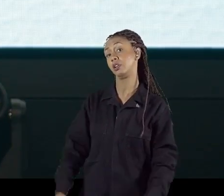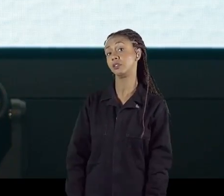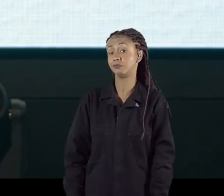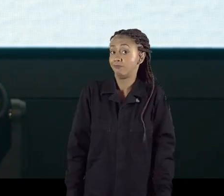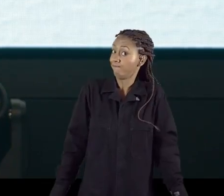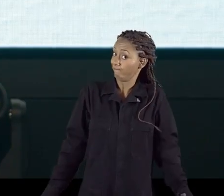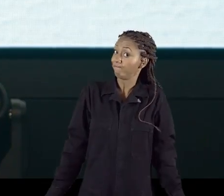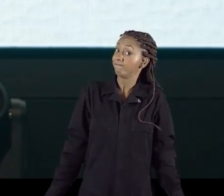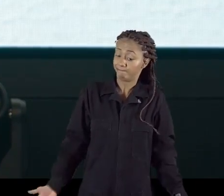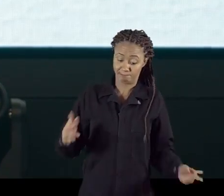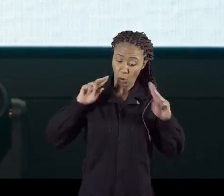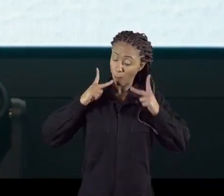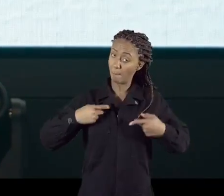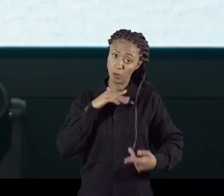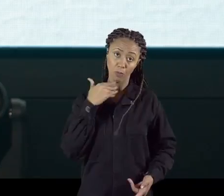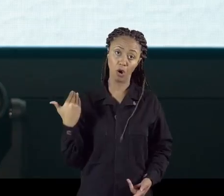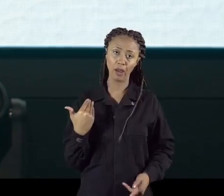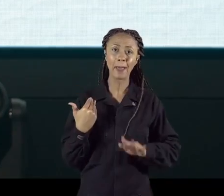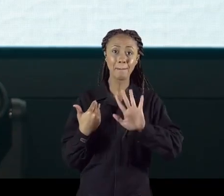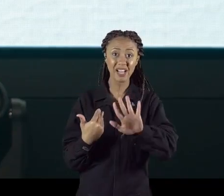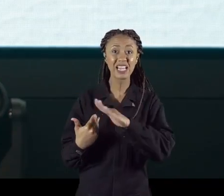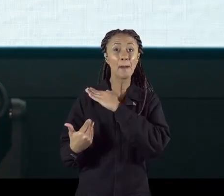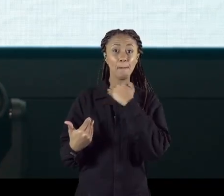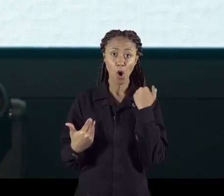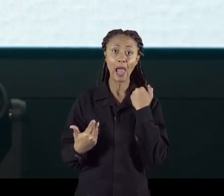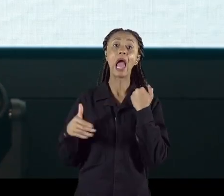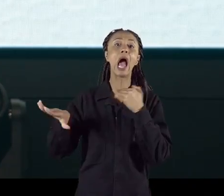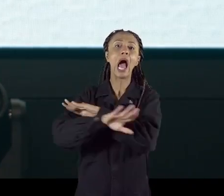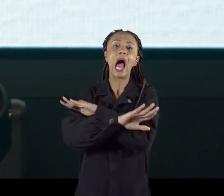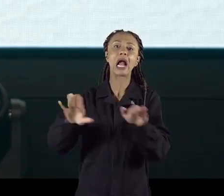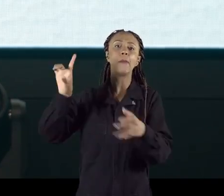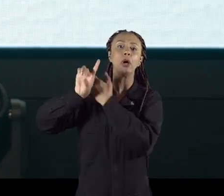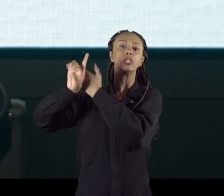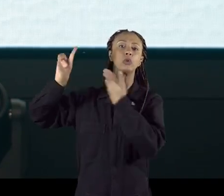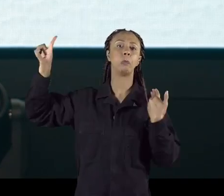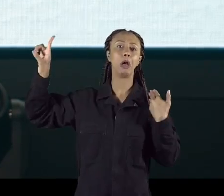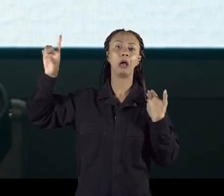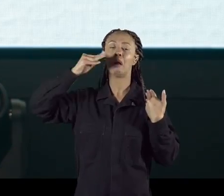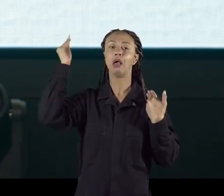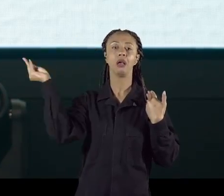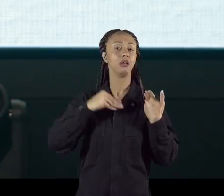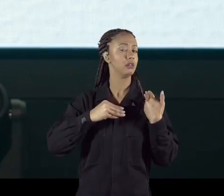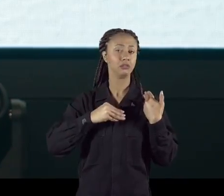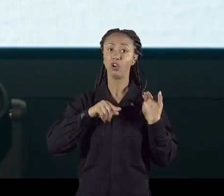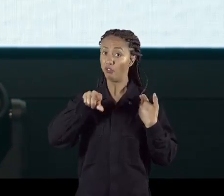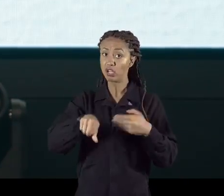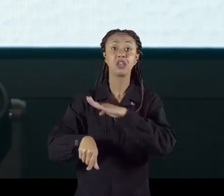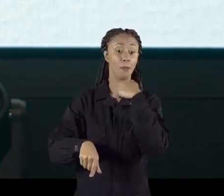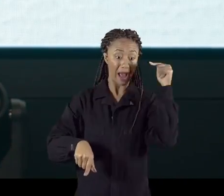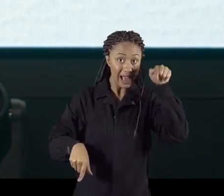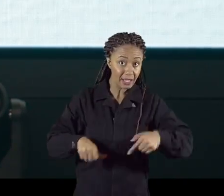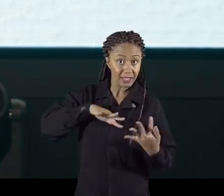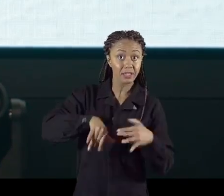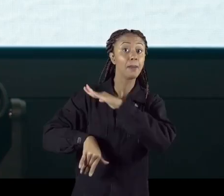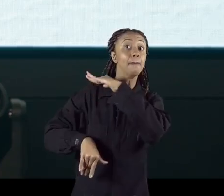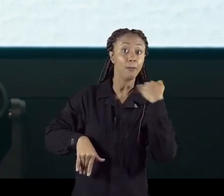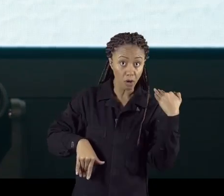e nem a morte pode separar do amor de Deus porque quando você morre Deus continua te amando